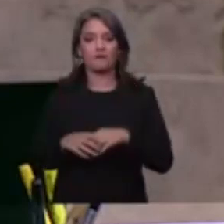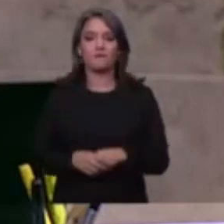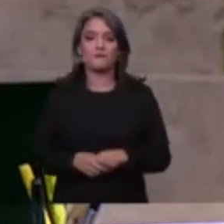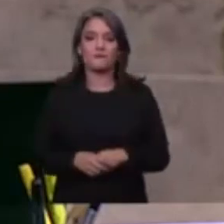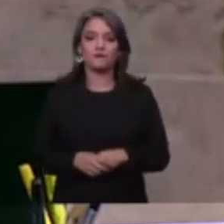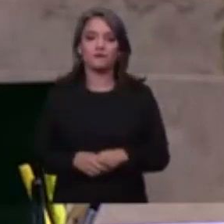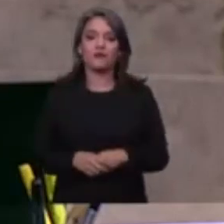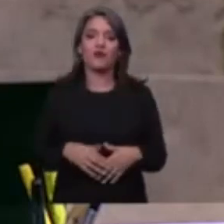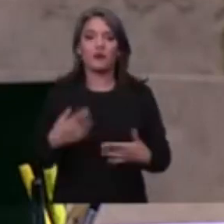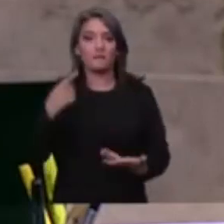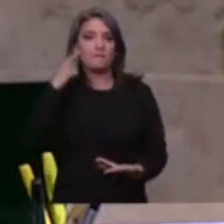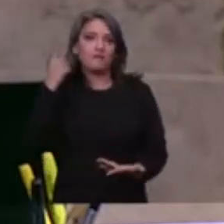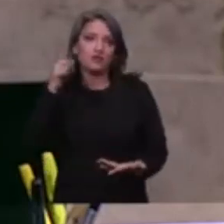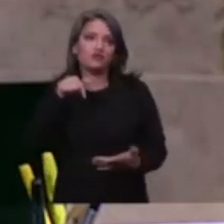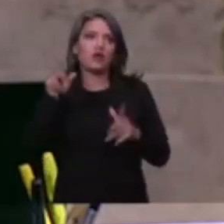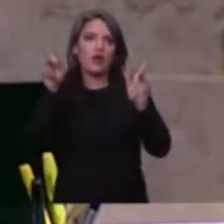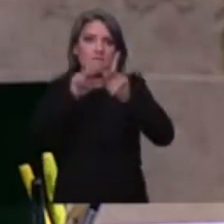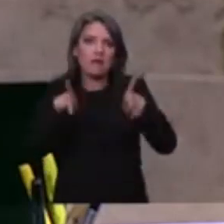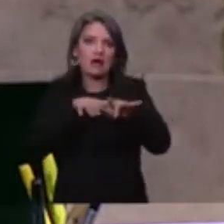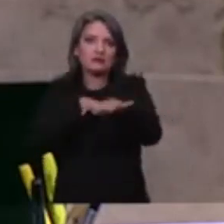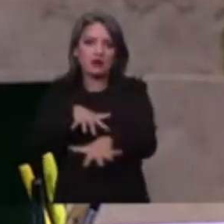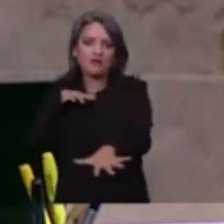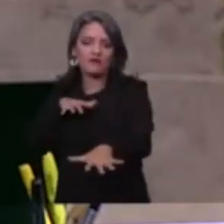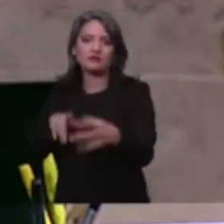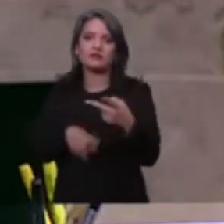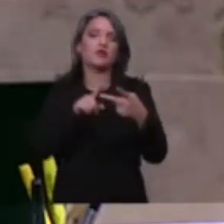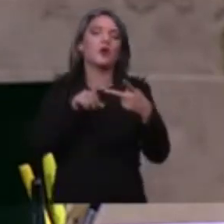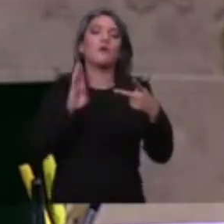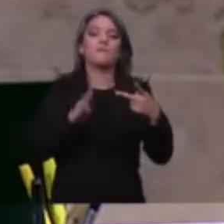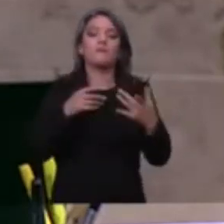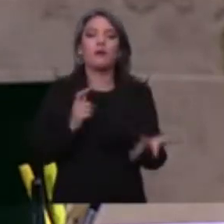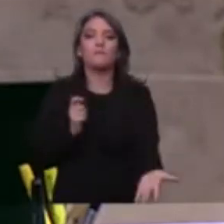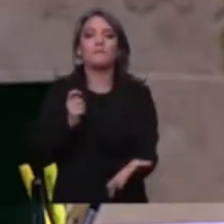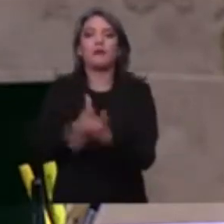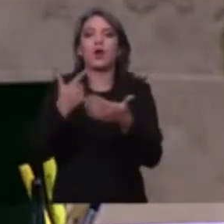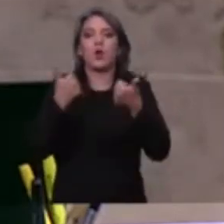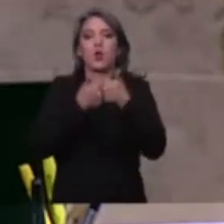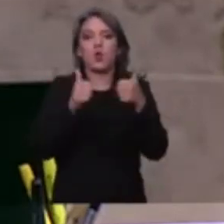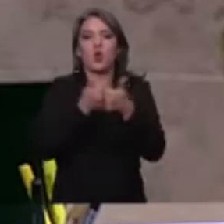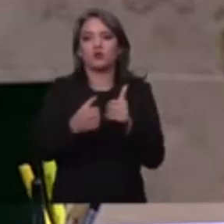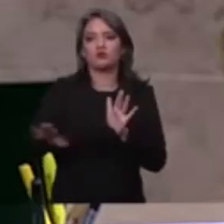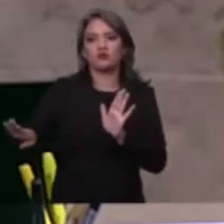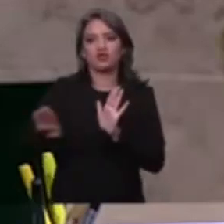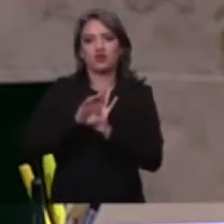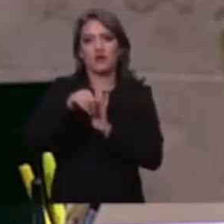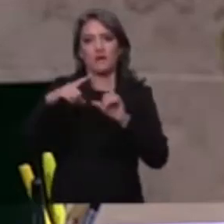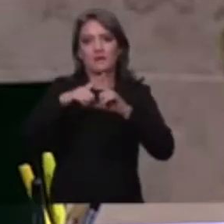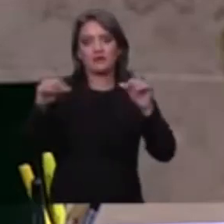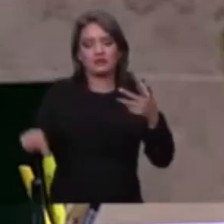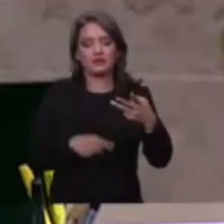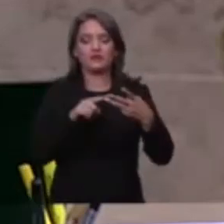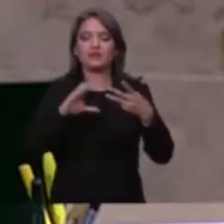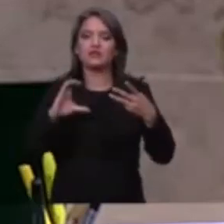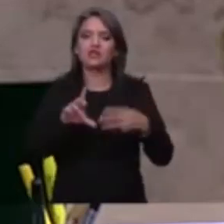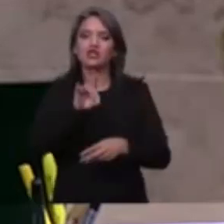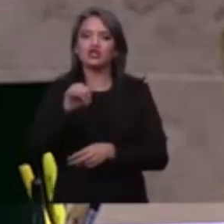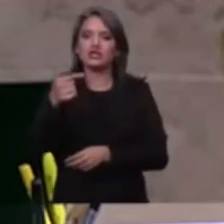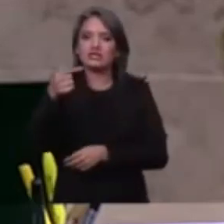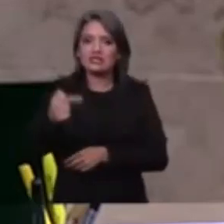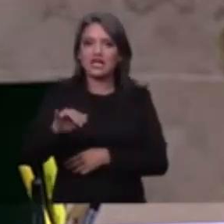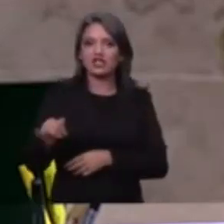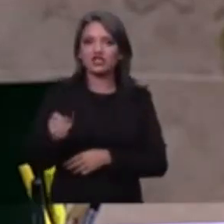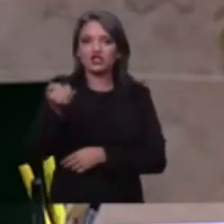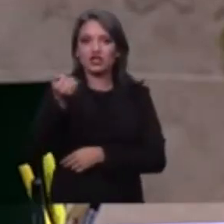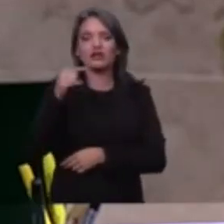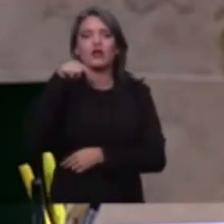Achou que seria algo pacífico. B. Pagou sua passagem para vir a Brasília. C. Passou o dia 7 no QG do